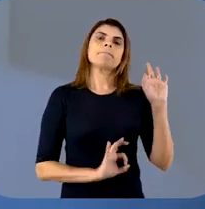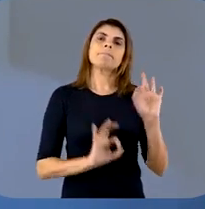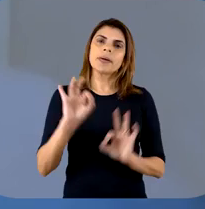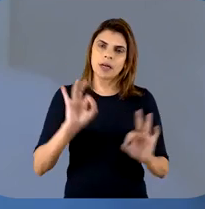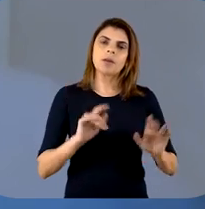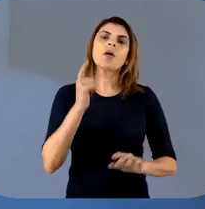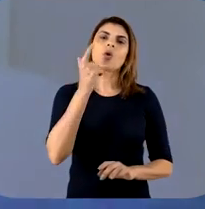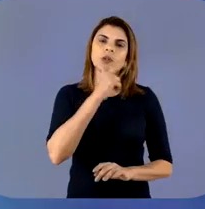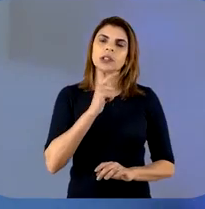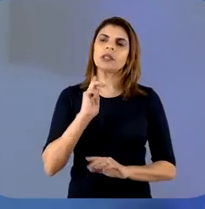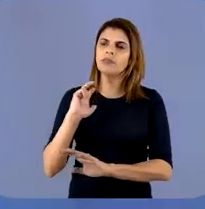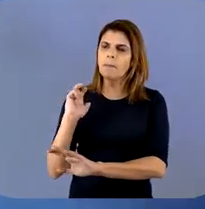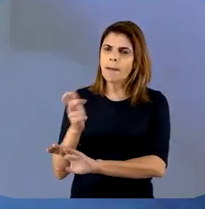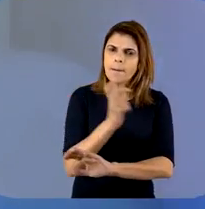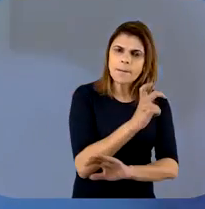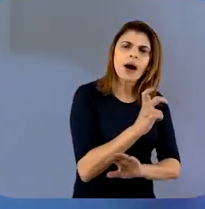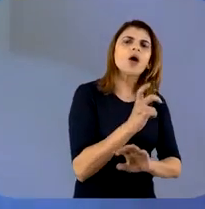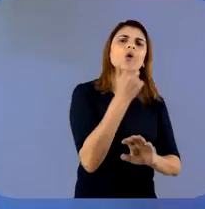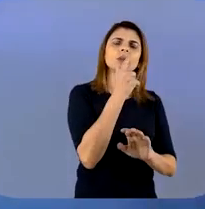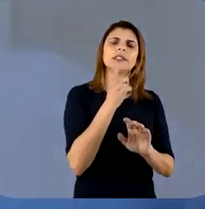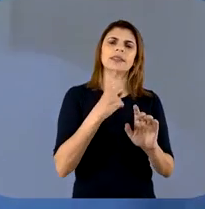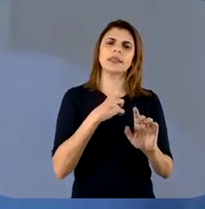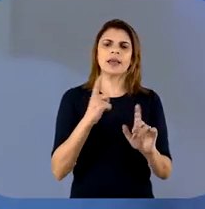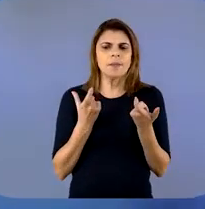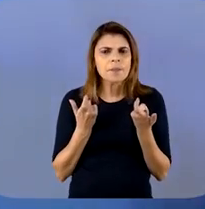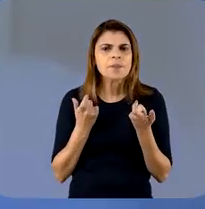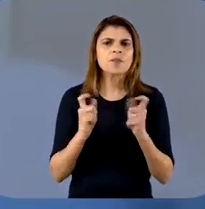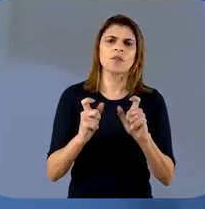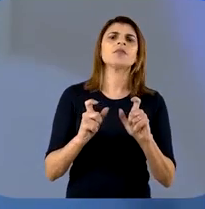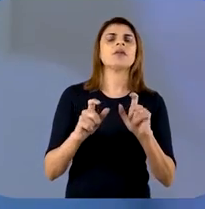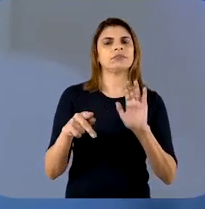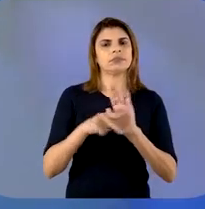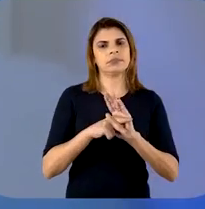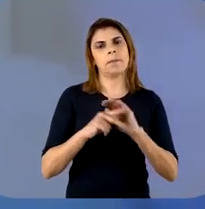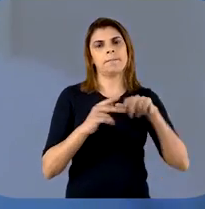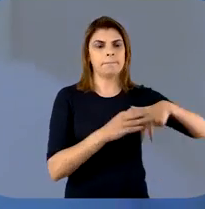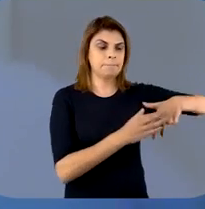os brasileiros. Isso é que eu queria tranquilizar, chamar atenção,